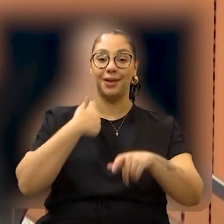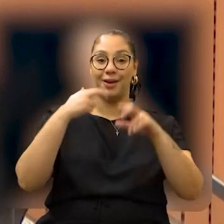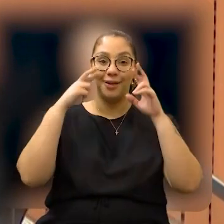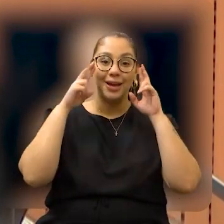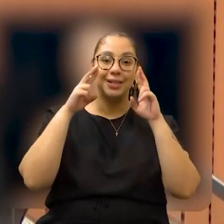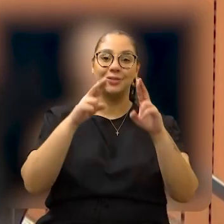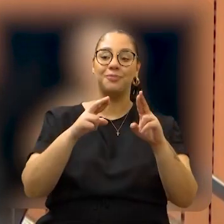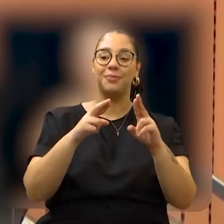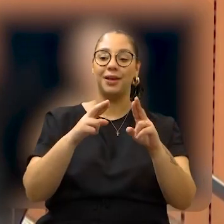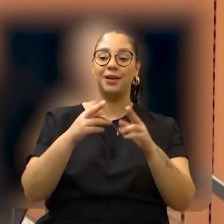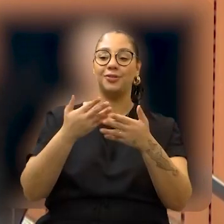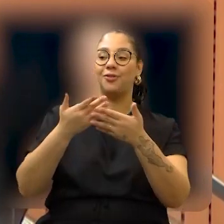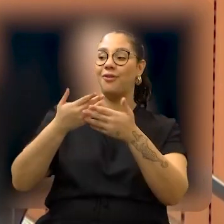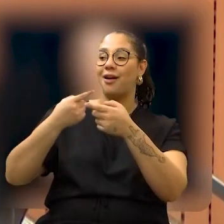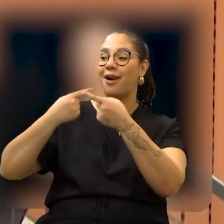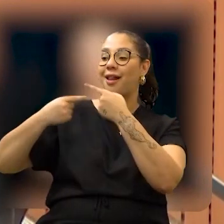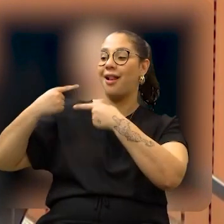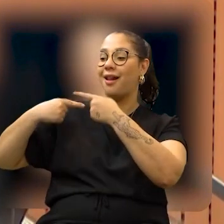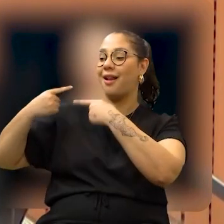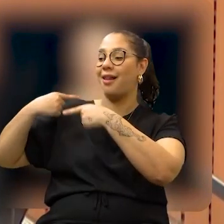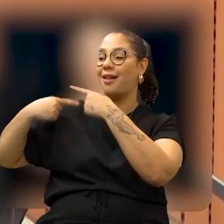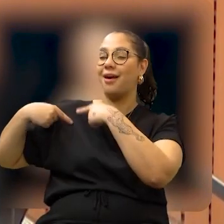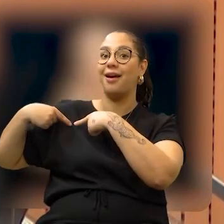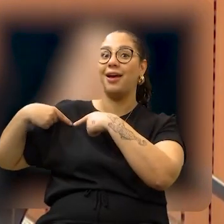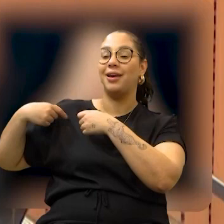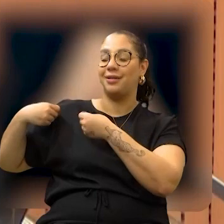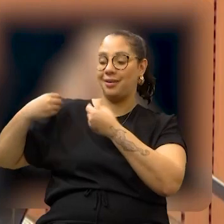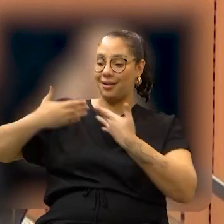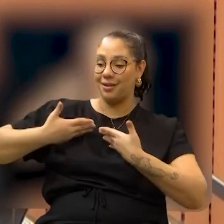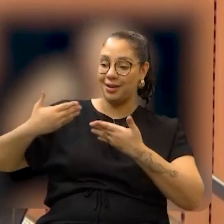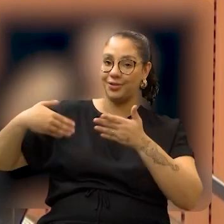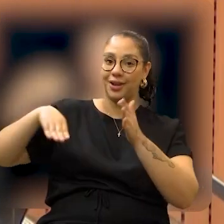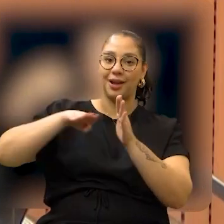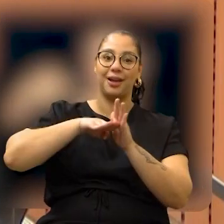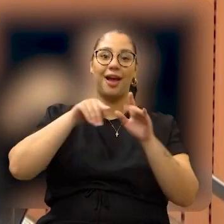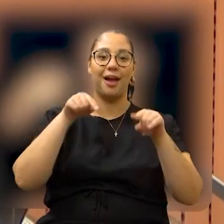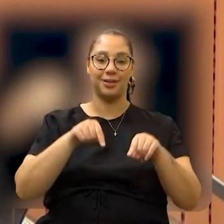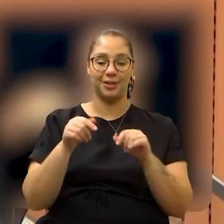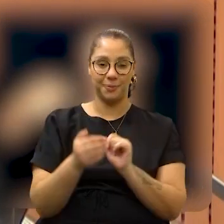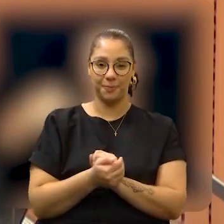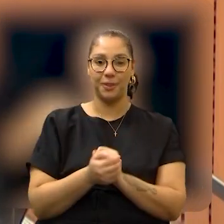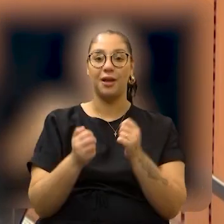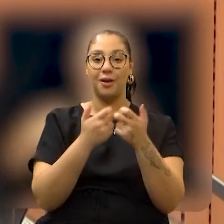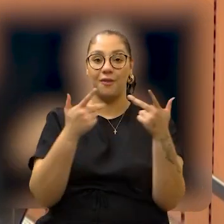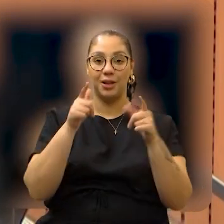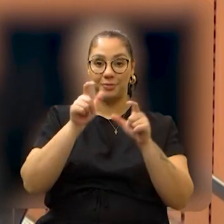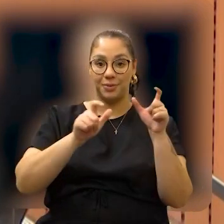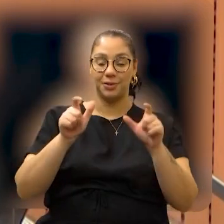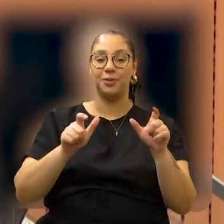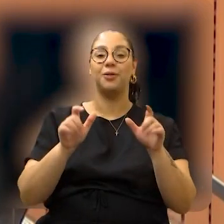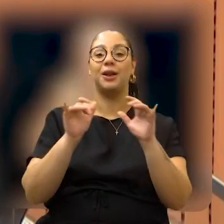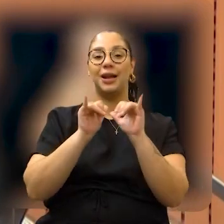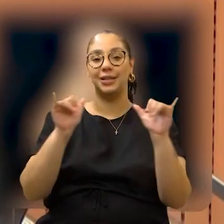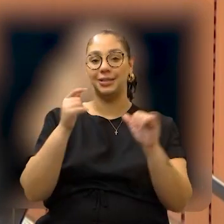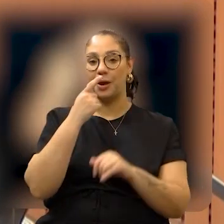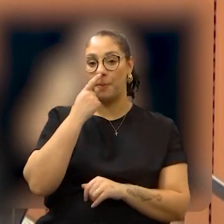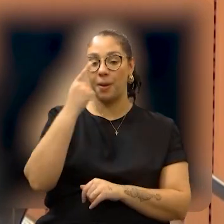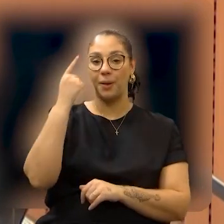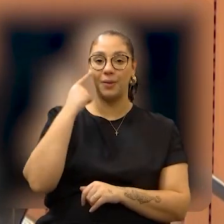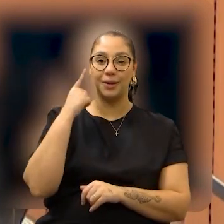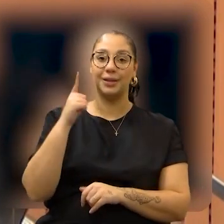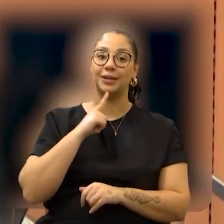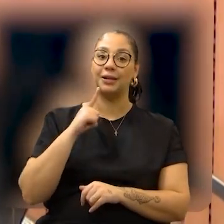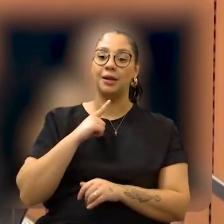meus respeitos à nossa ancestralidade que nos permitiu chegar até aqui. Muitos de nós, como disse a Paola, muitos dos